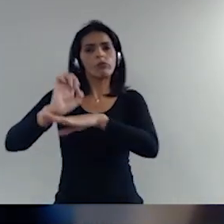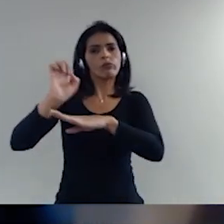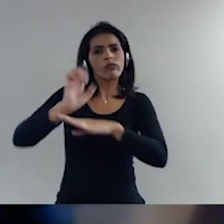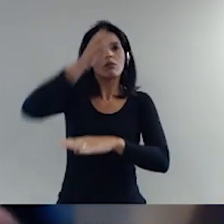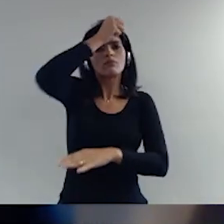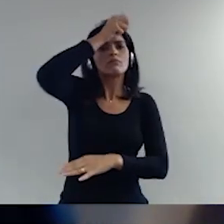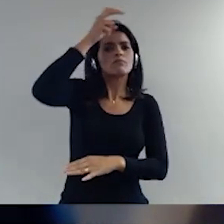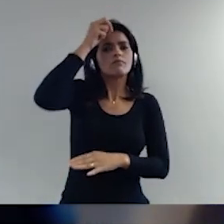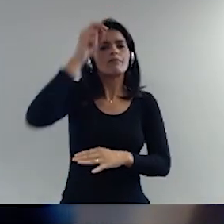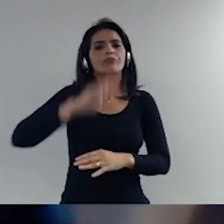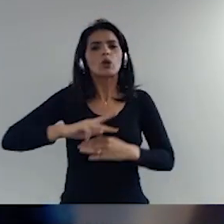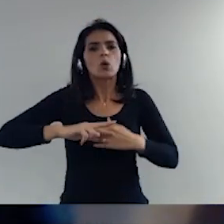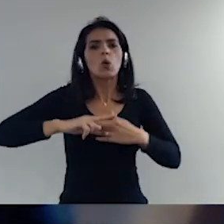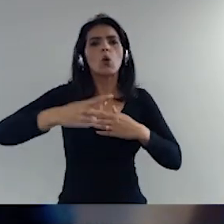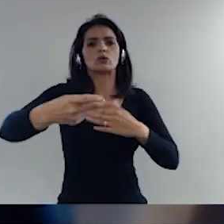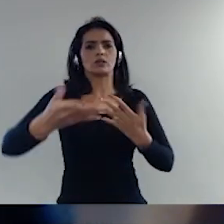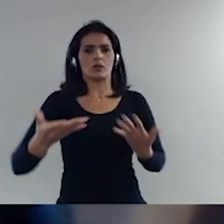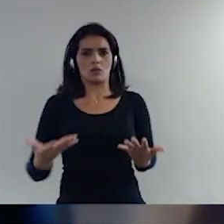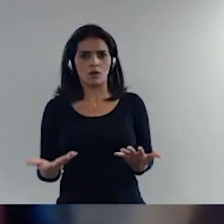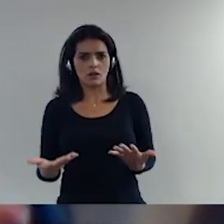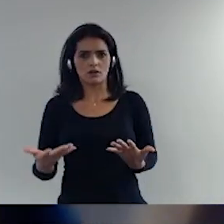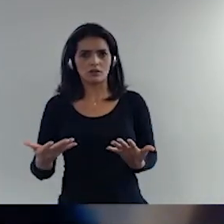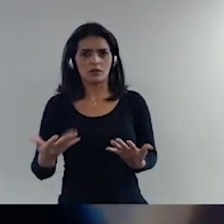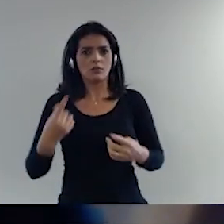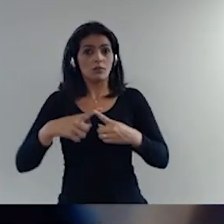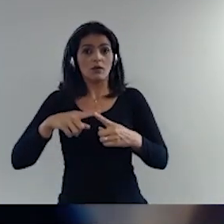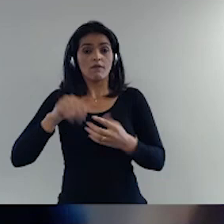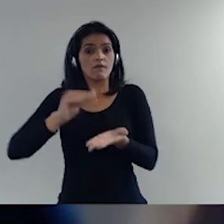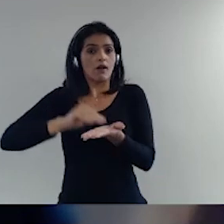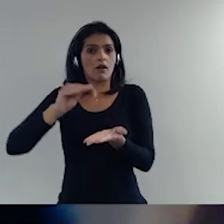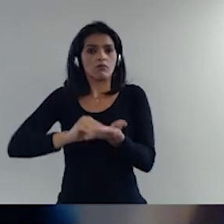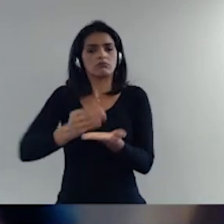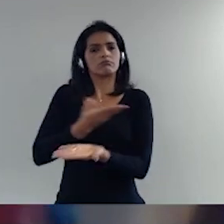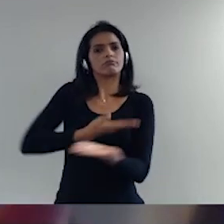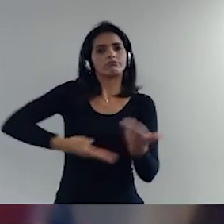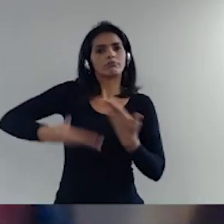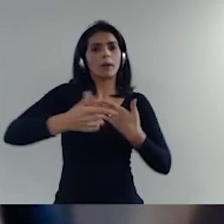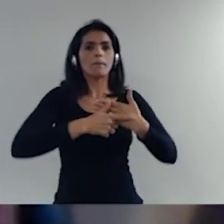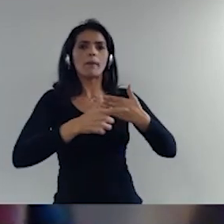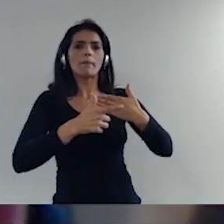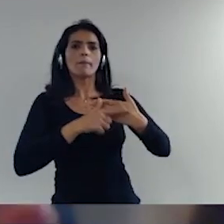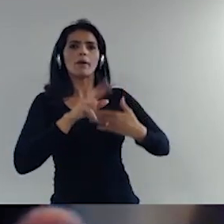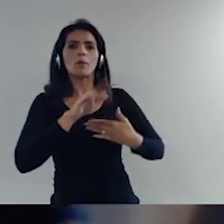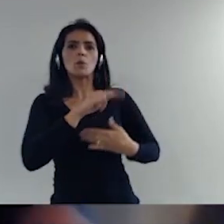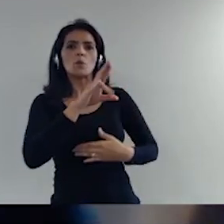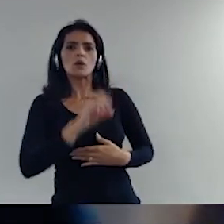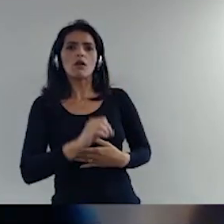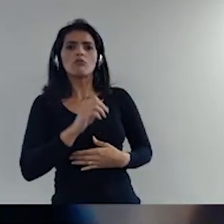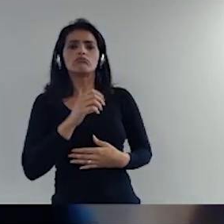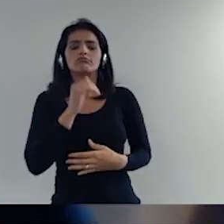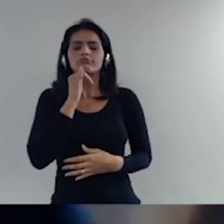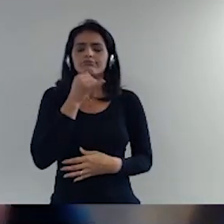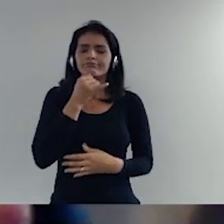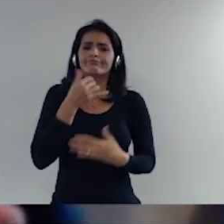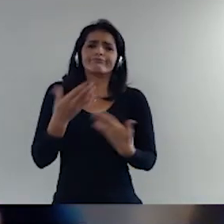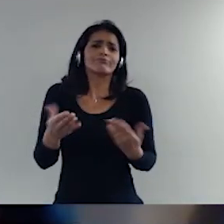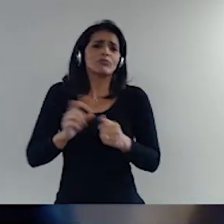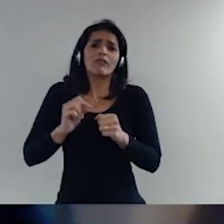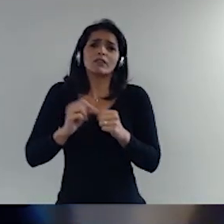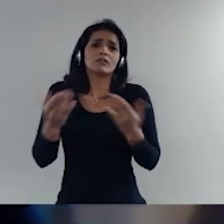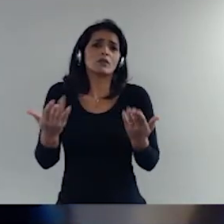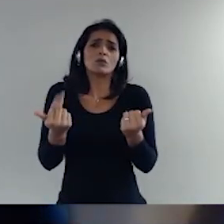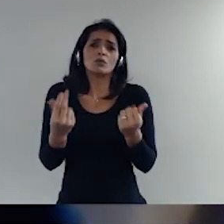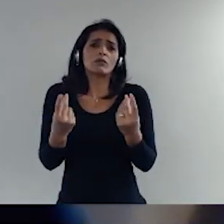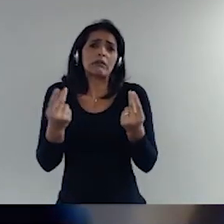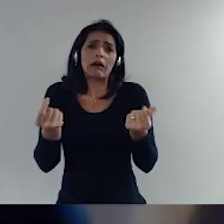municípios as consequências disso, essa falta de articulação, esse papel que a União, infelizmente, não está exercendo em nosso país